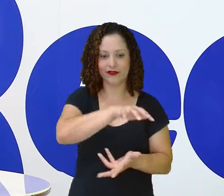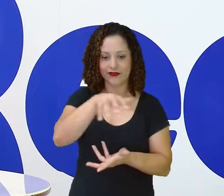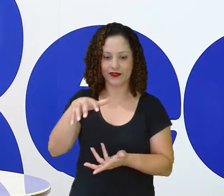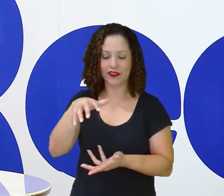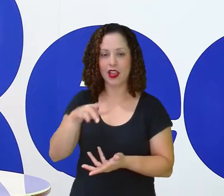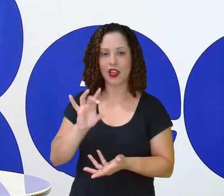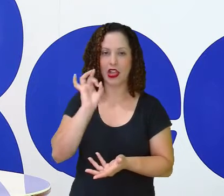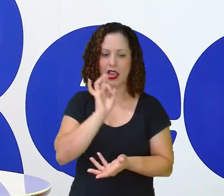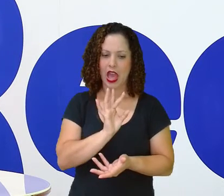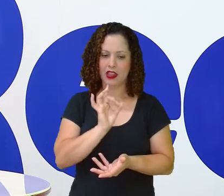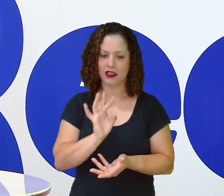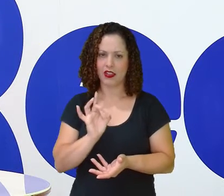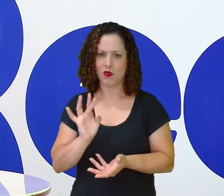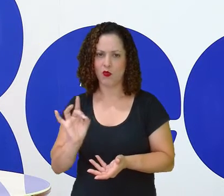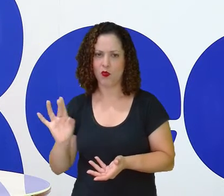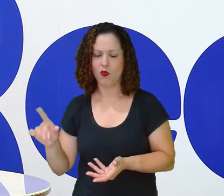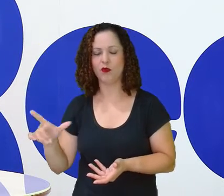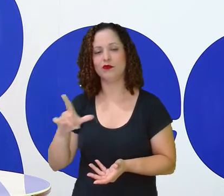delas elas têm